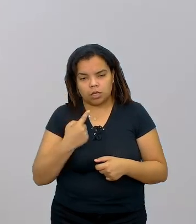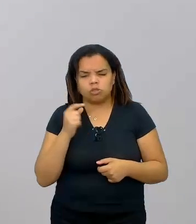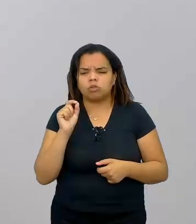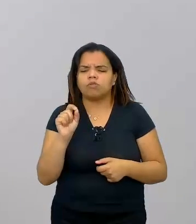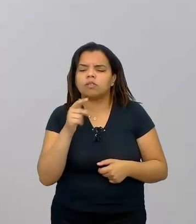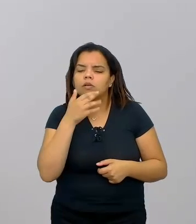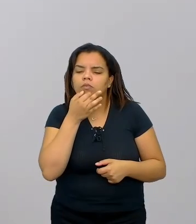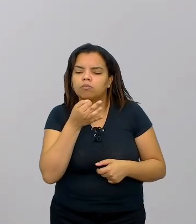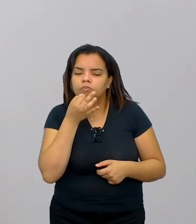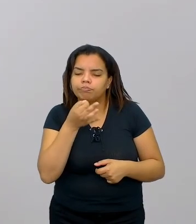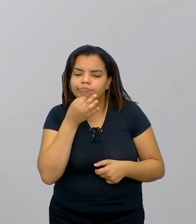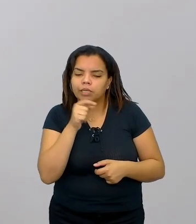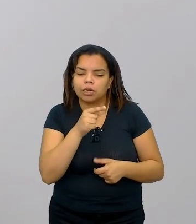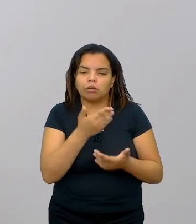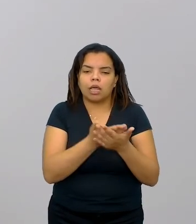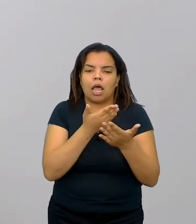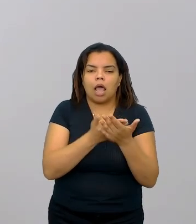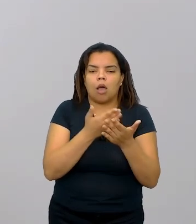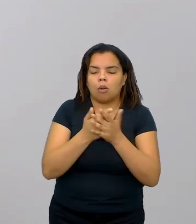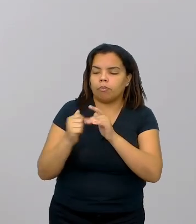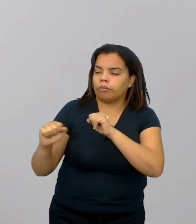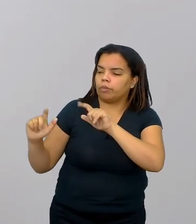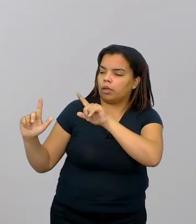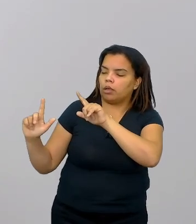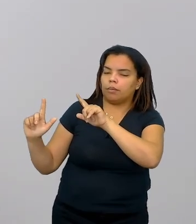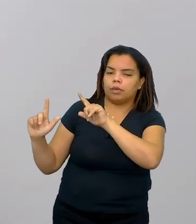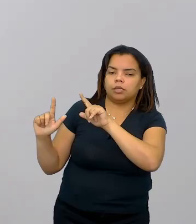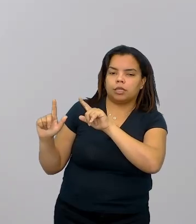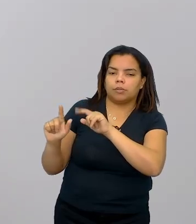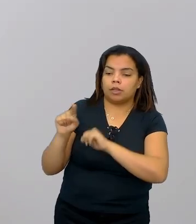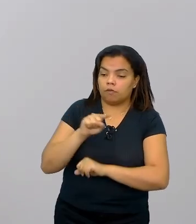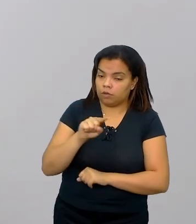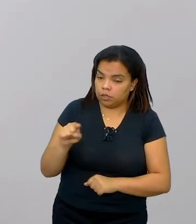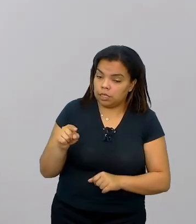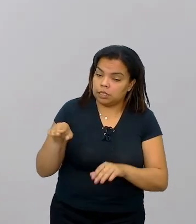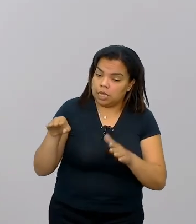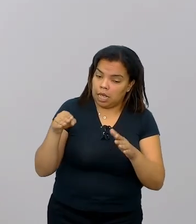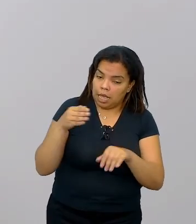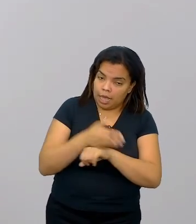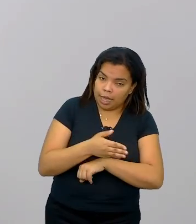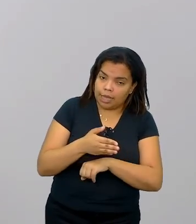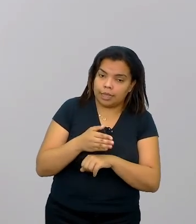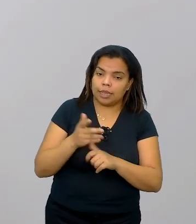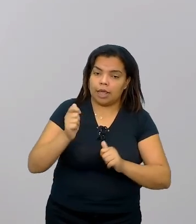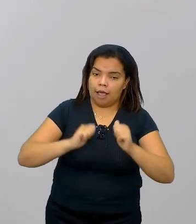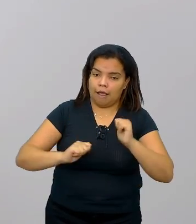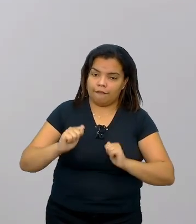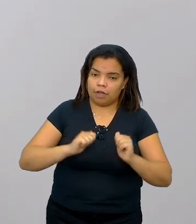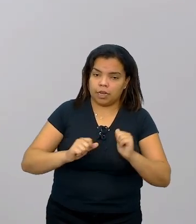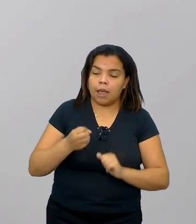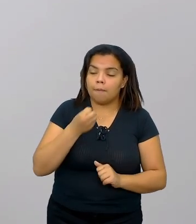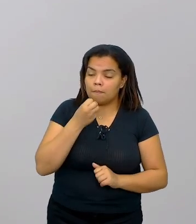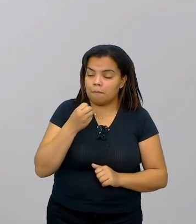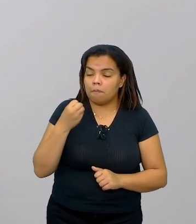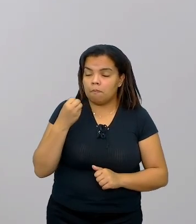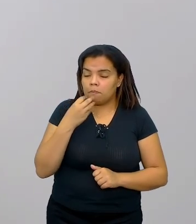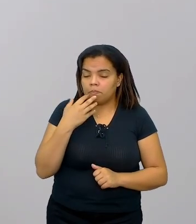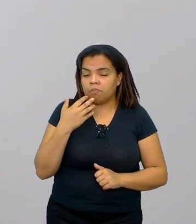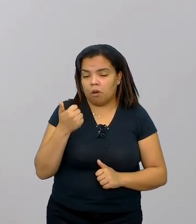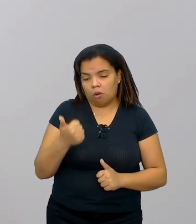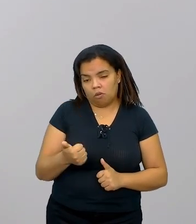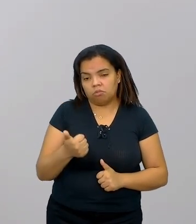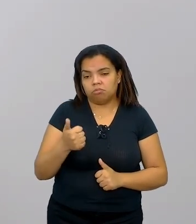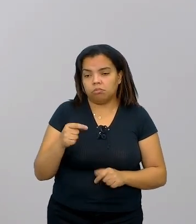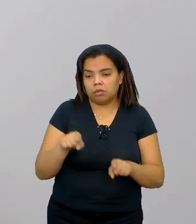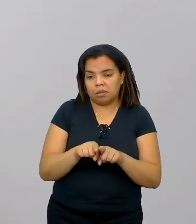Tá aí para vocês aí aparecendo, né, o QR Code, para que vocês entrem, avaliem. E isso é super importante que